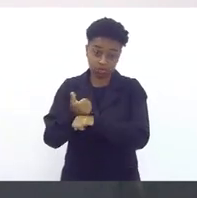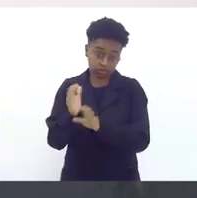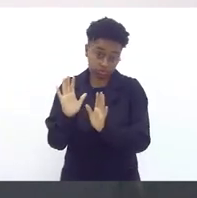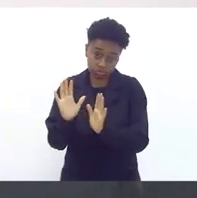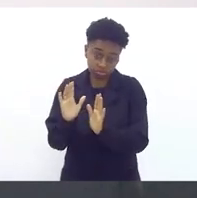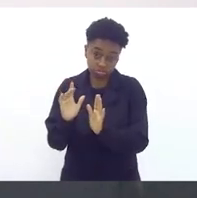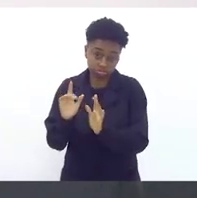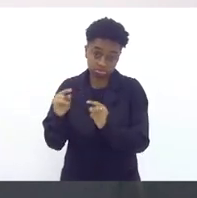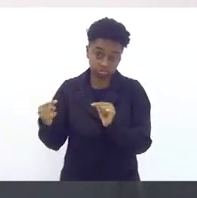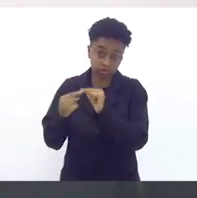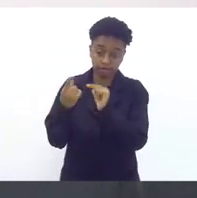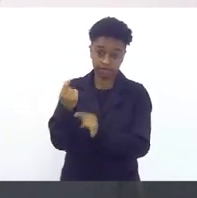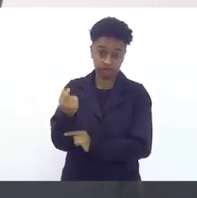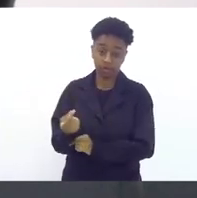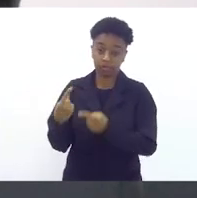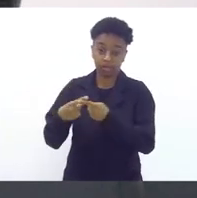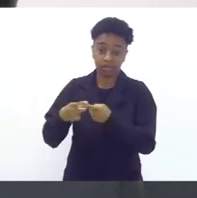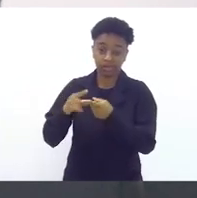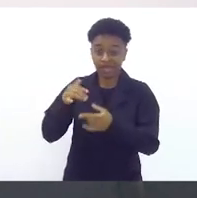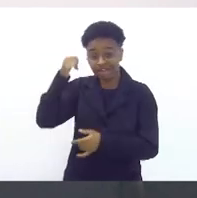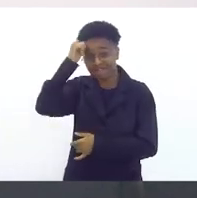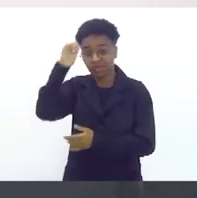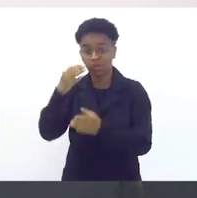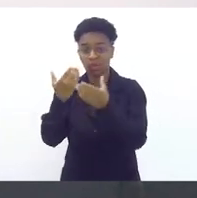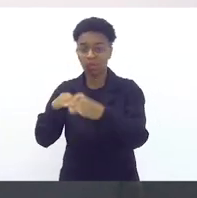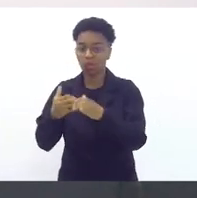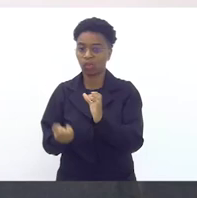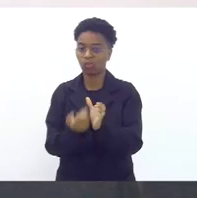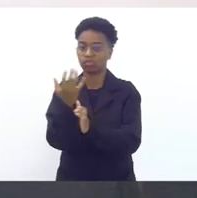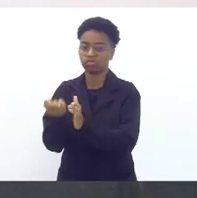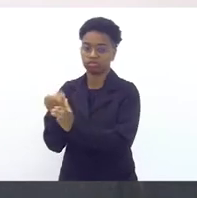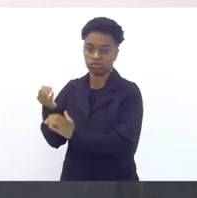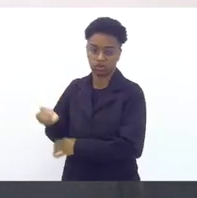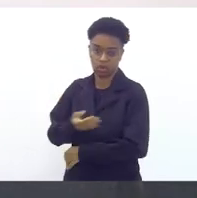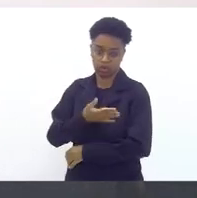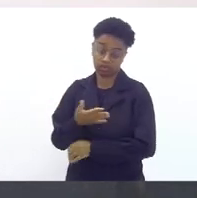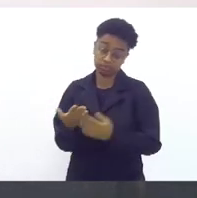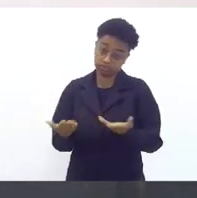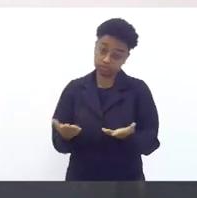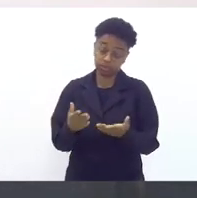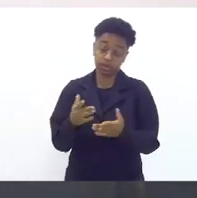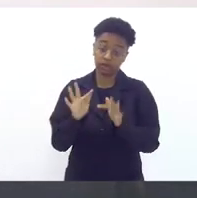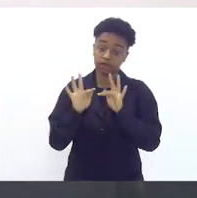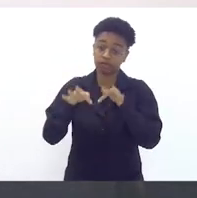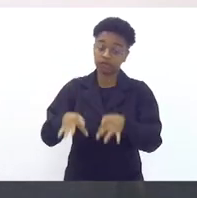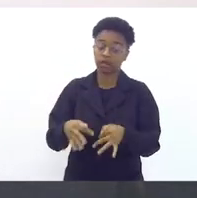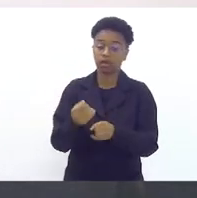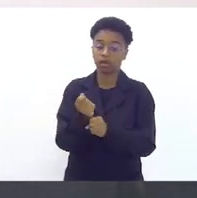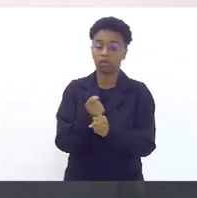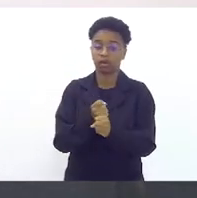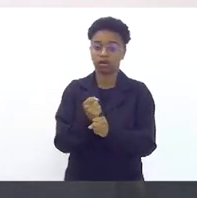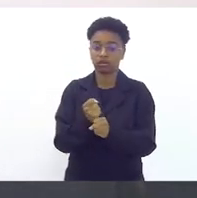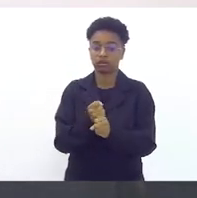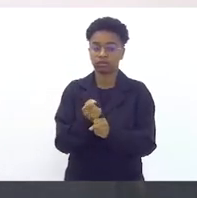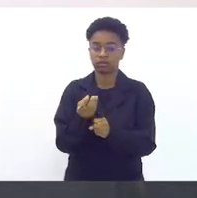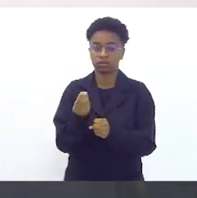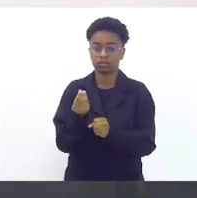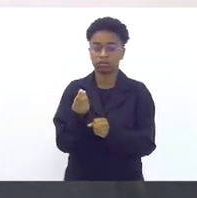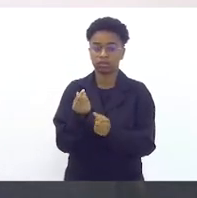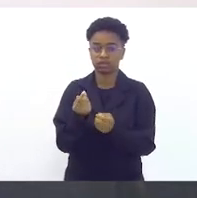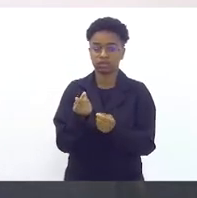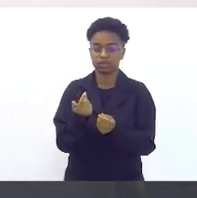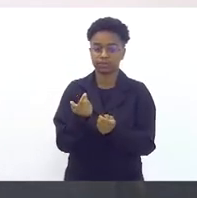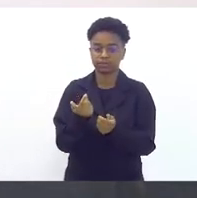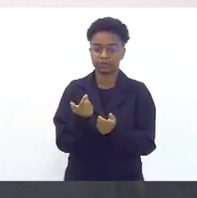financeira, para não ter mais concurso público. Tanto é que, no final do ano de